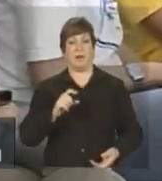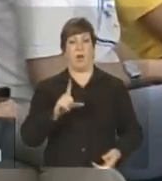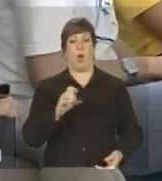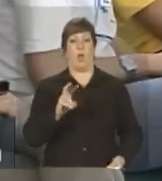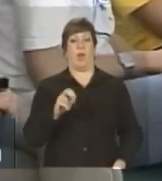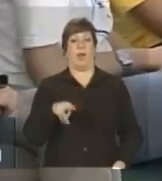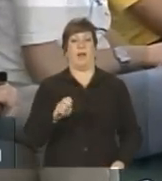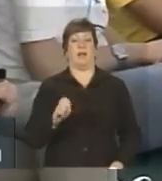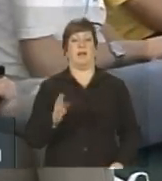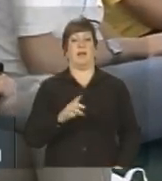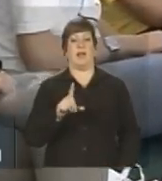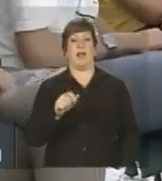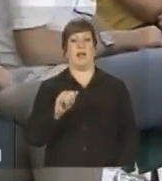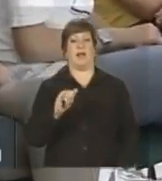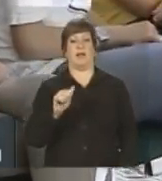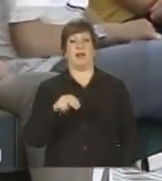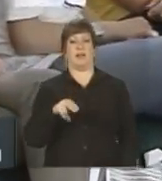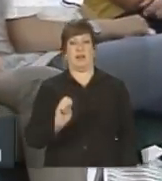Lorene Laiane.